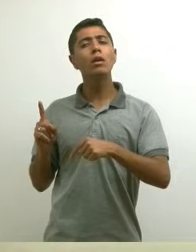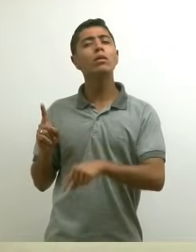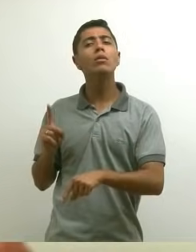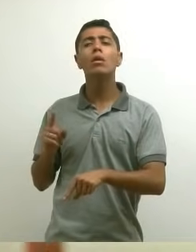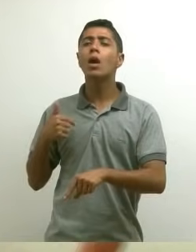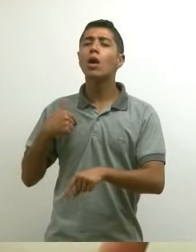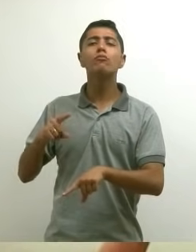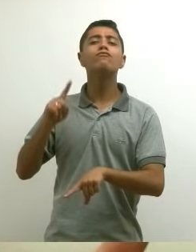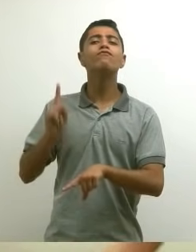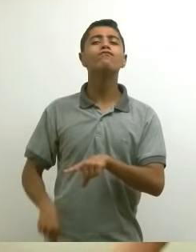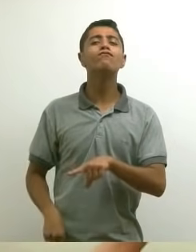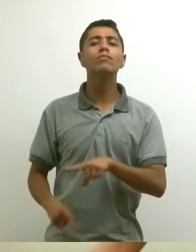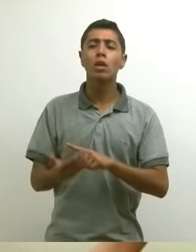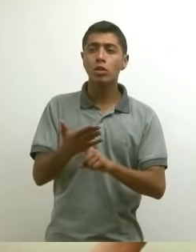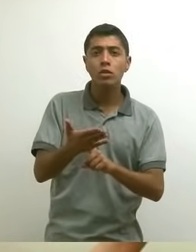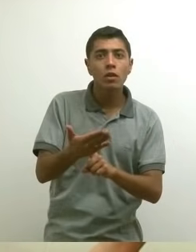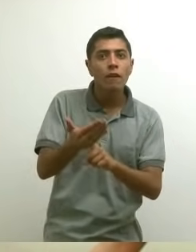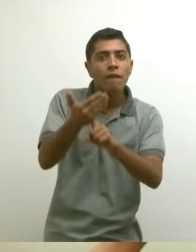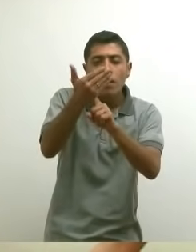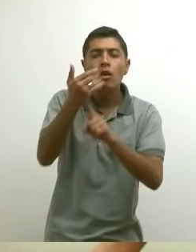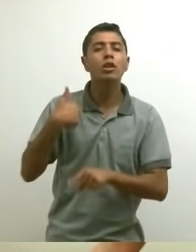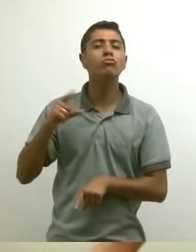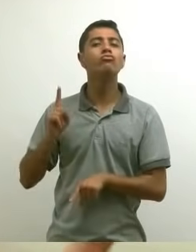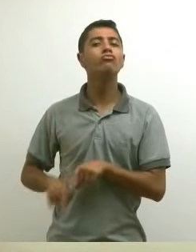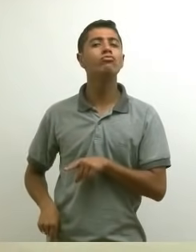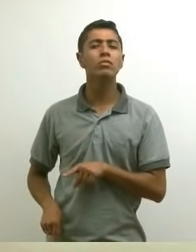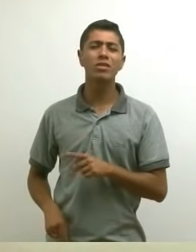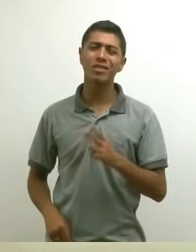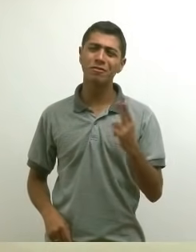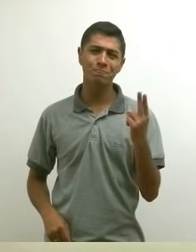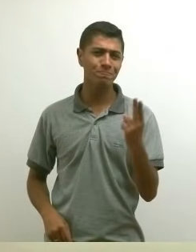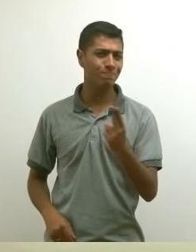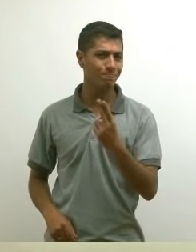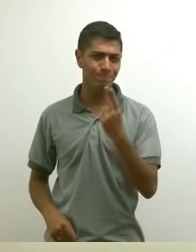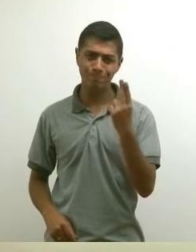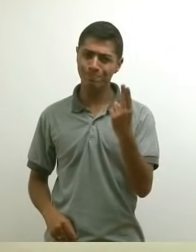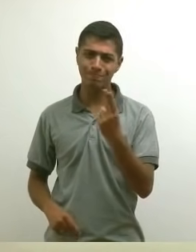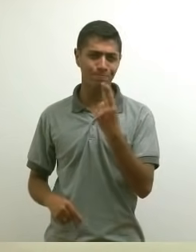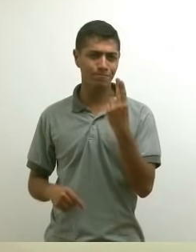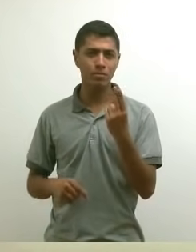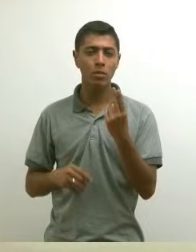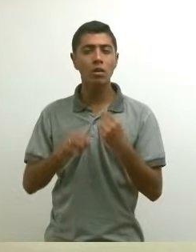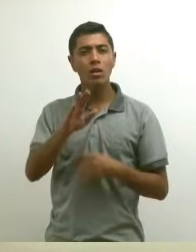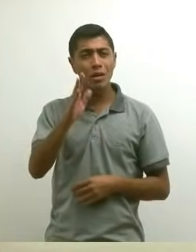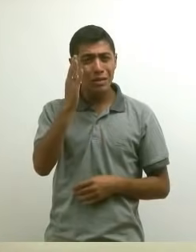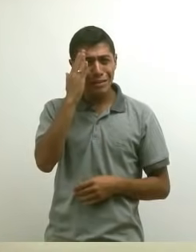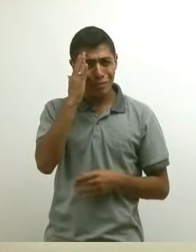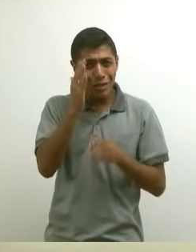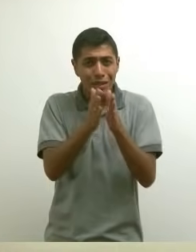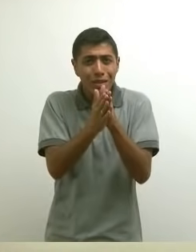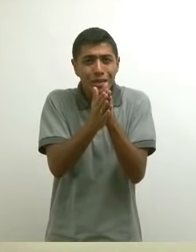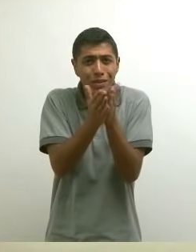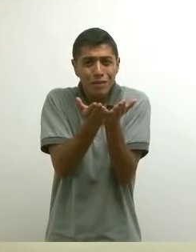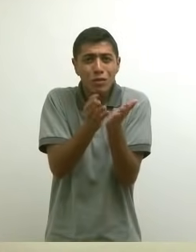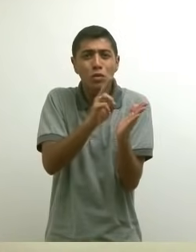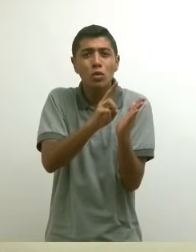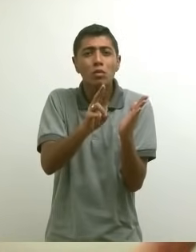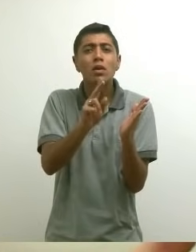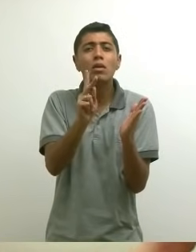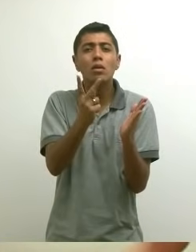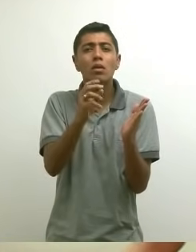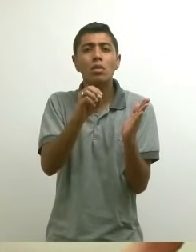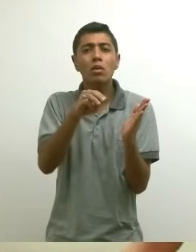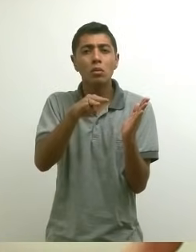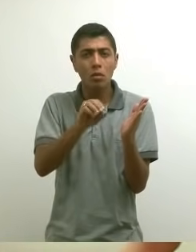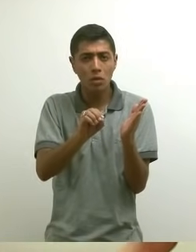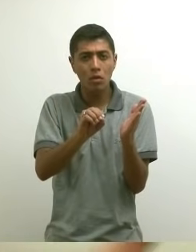não não acesso à tecnologia porque o nosso mundo hoje vocês leram aquele livro o models como deus é